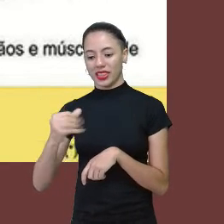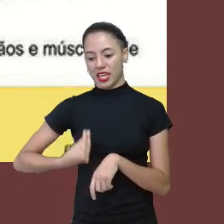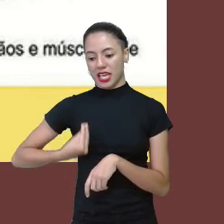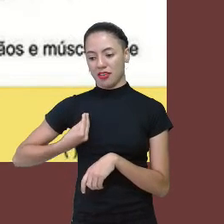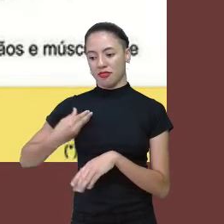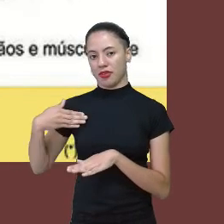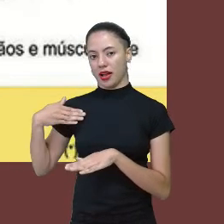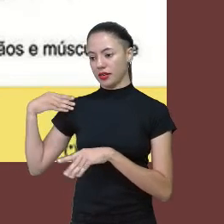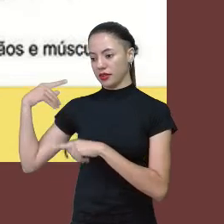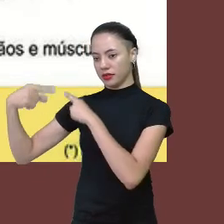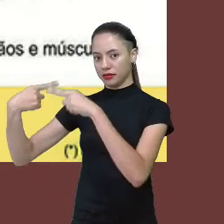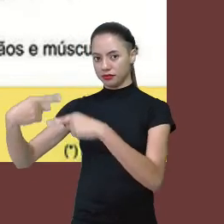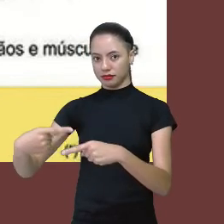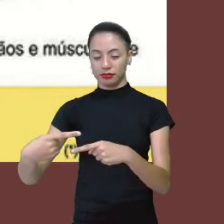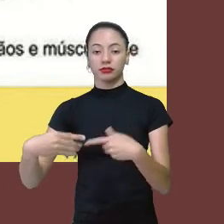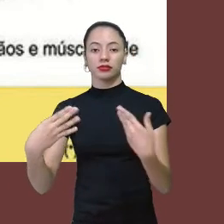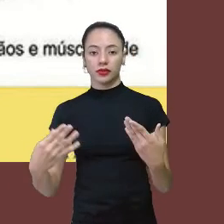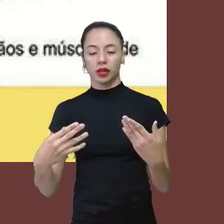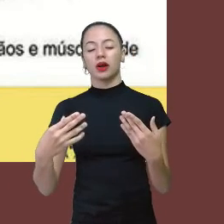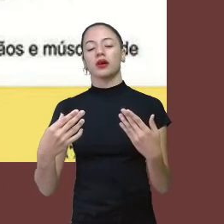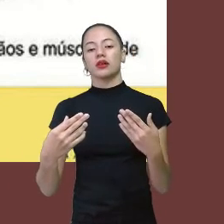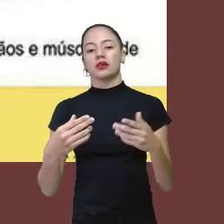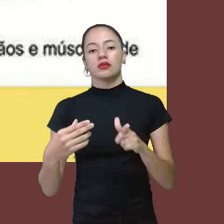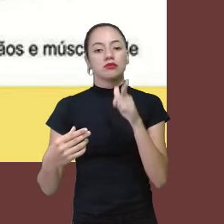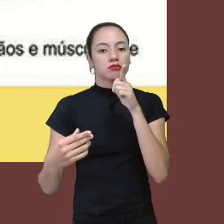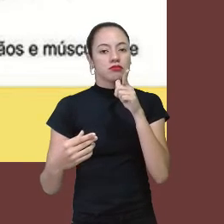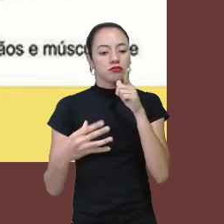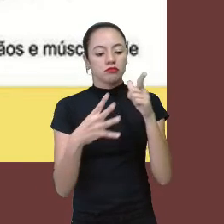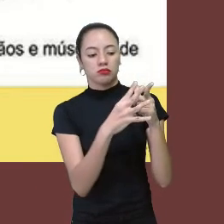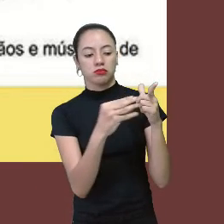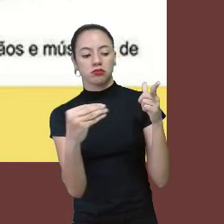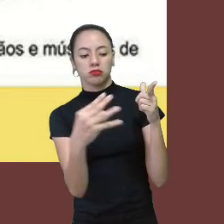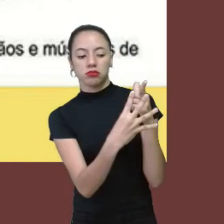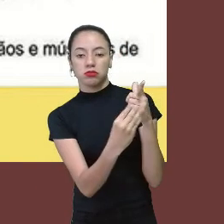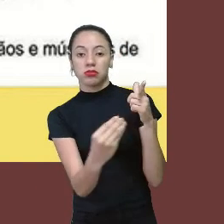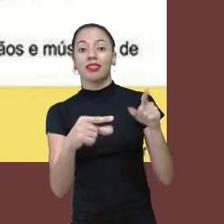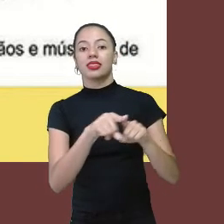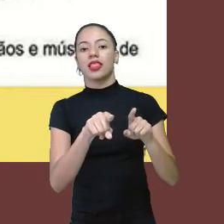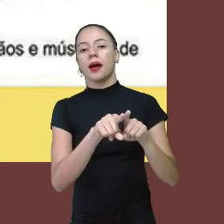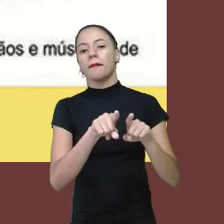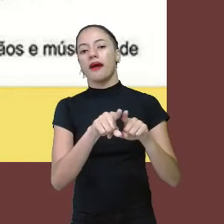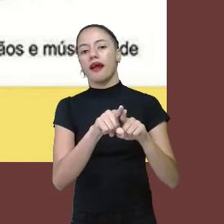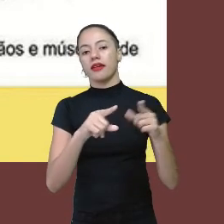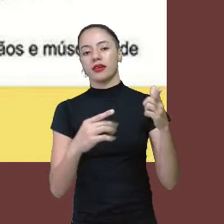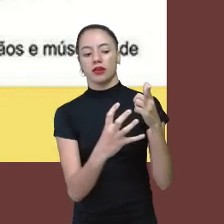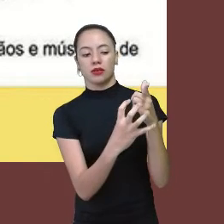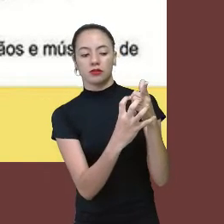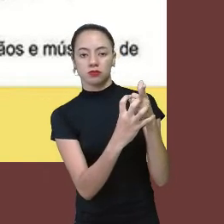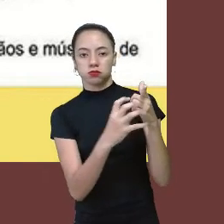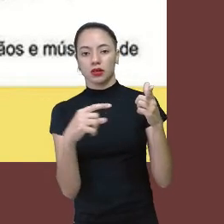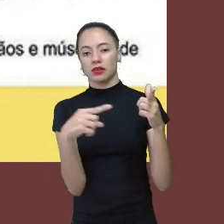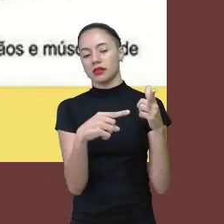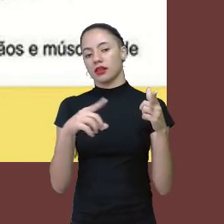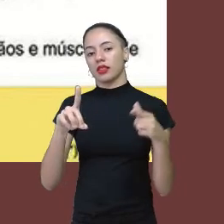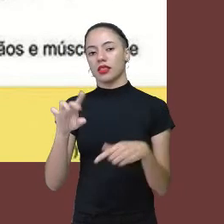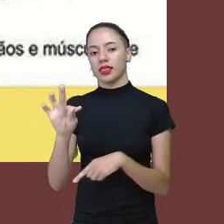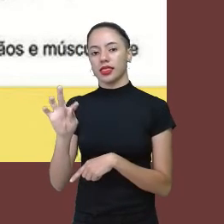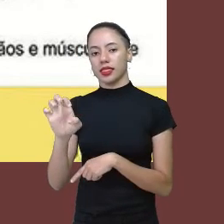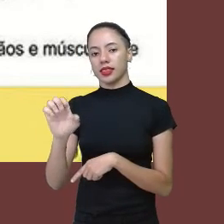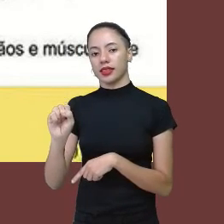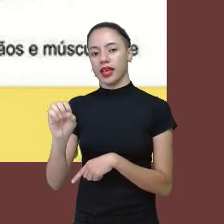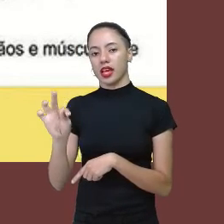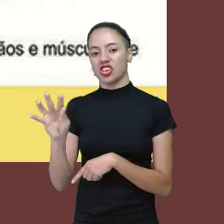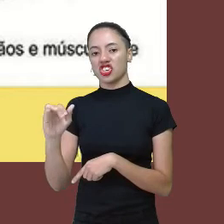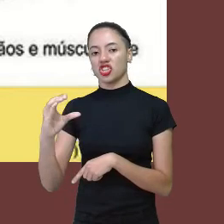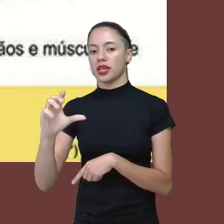tem o crescimento dos pelos pubianos e também o aumento do testículo, né, que é a nossa principal gônada, né,